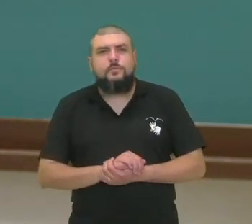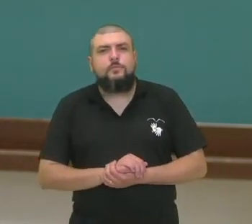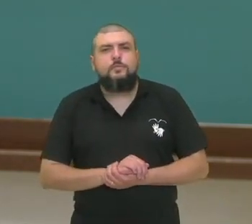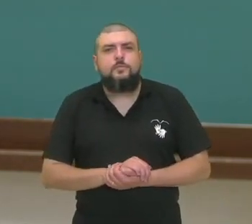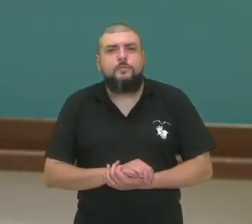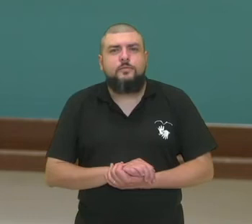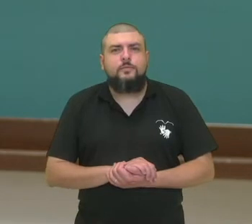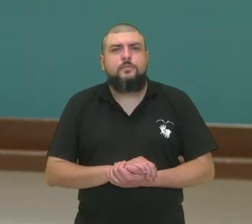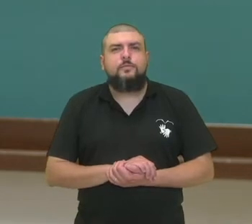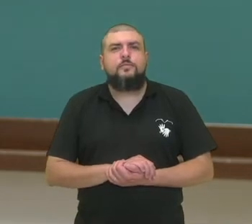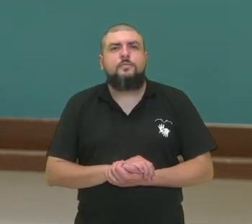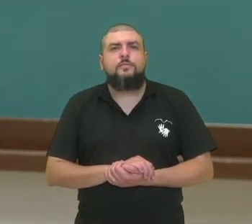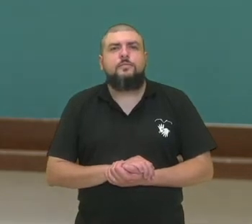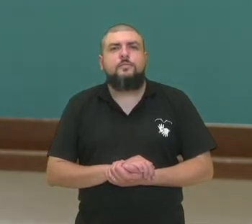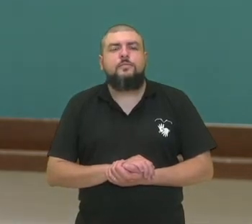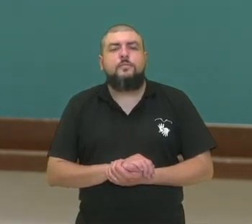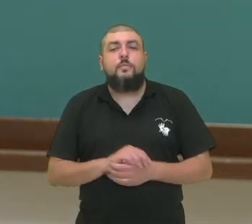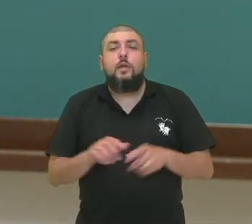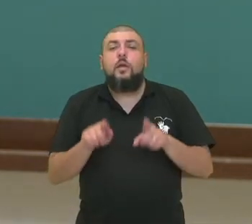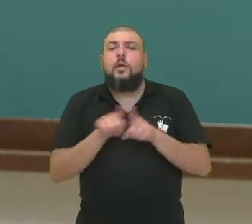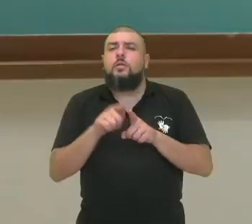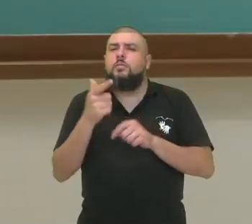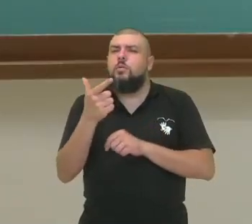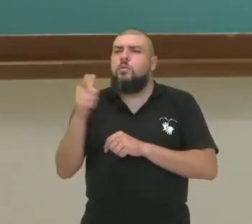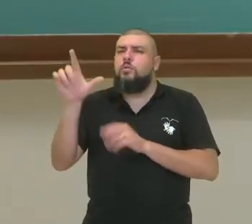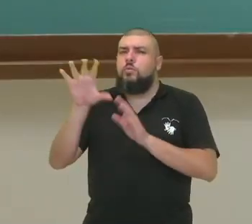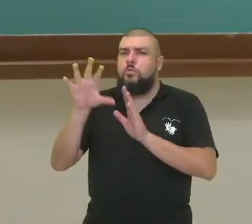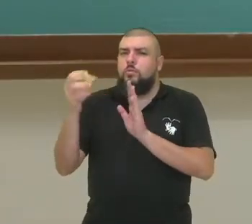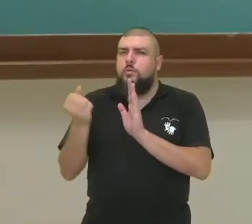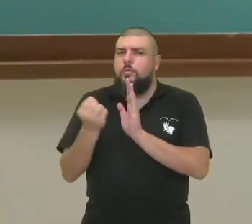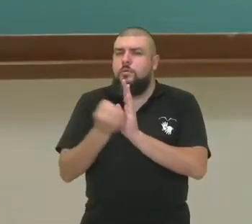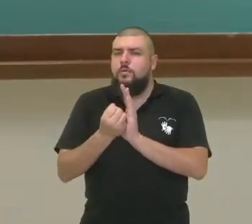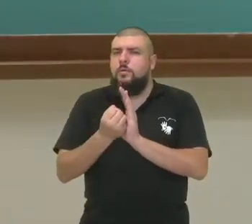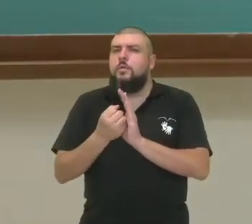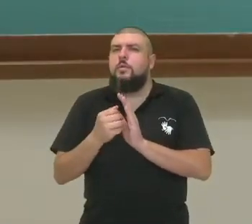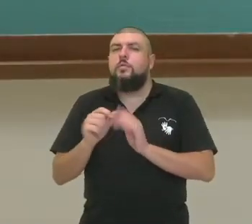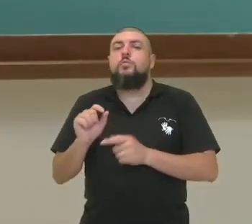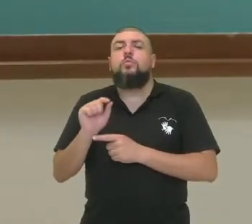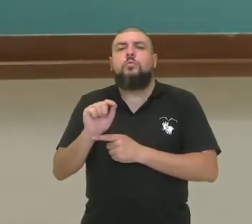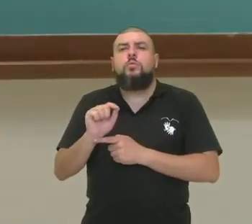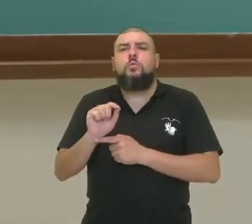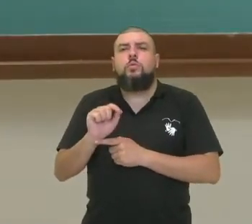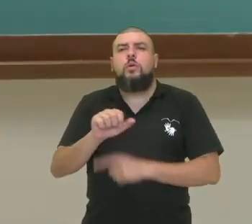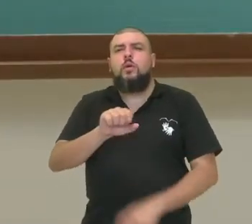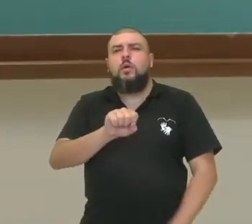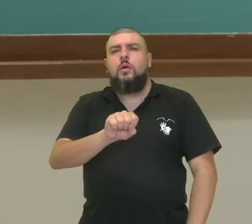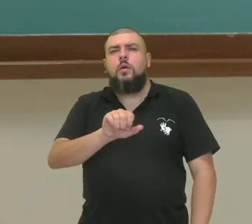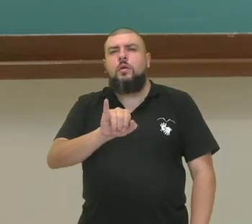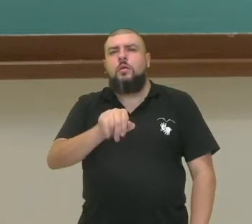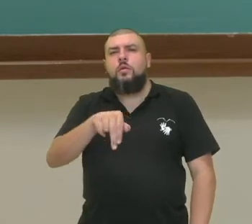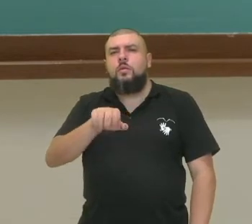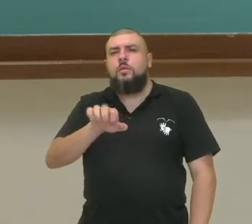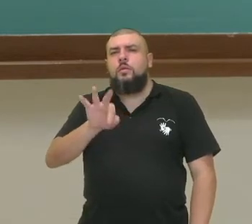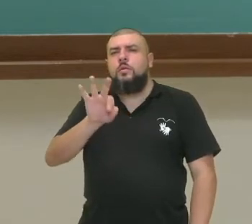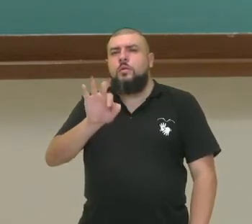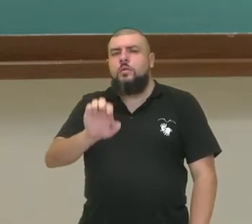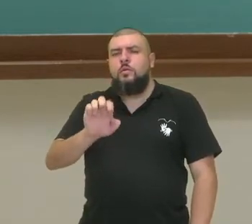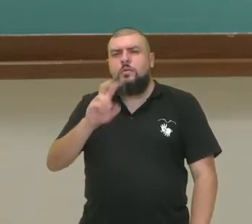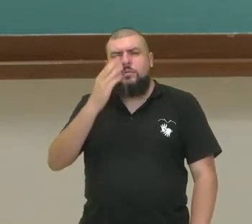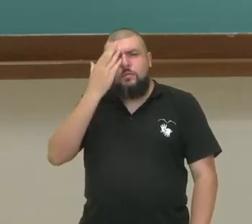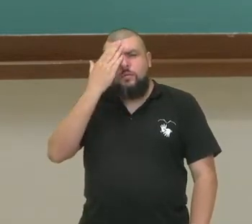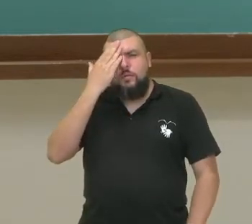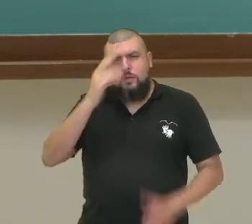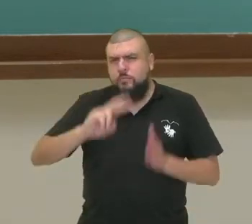do Paraná. Outro símbolo interessante é o sinete. Você sabe o que é o sinete? O que o sinete representa? Qual que é a